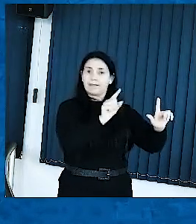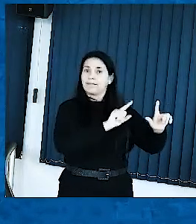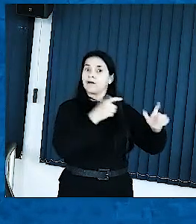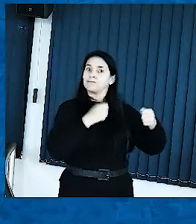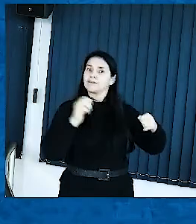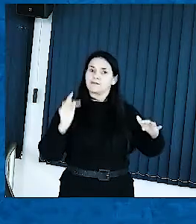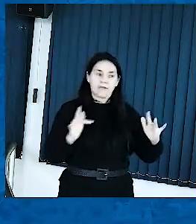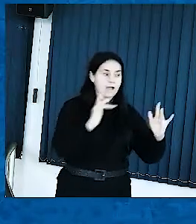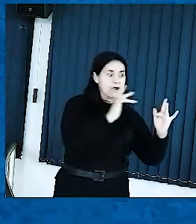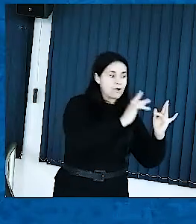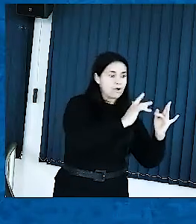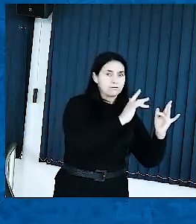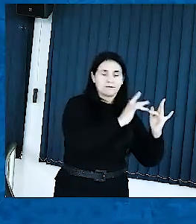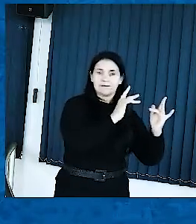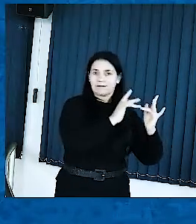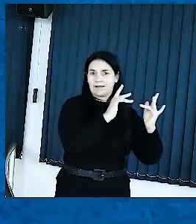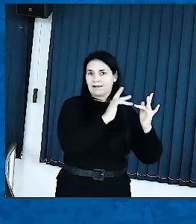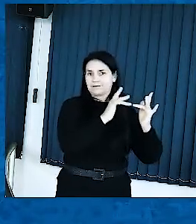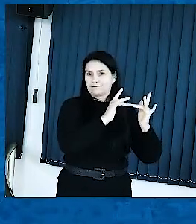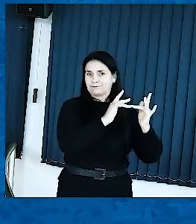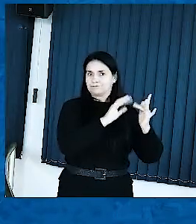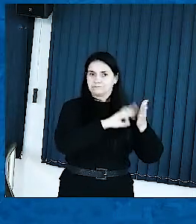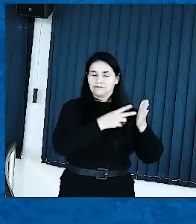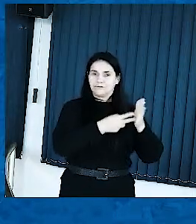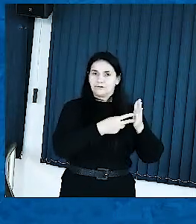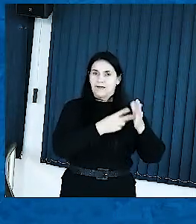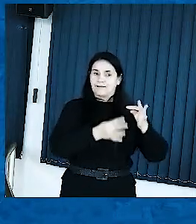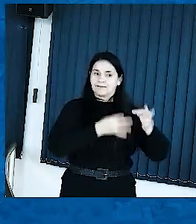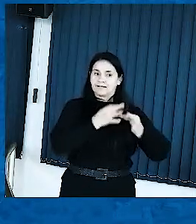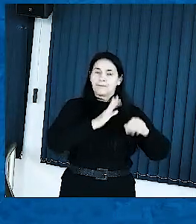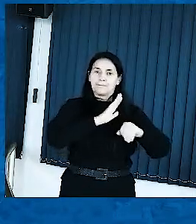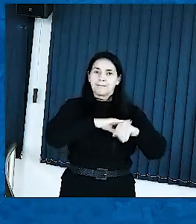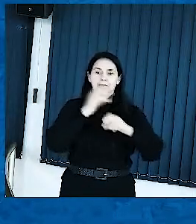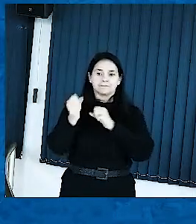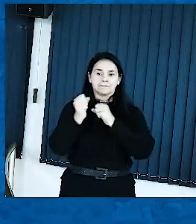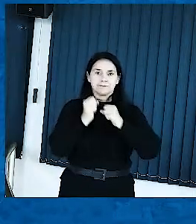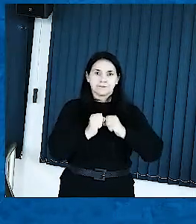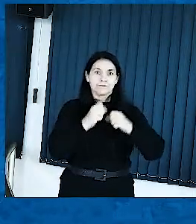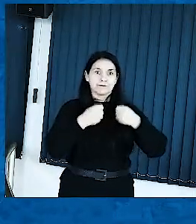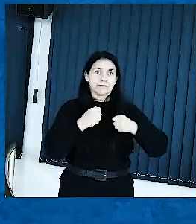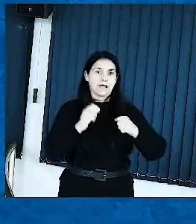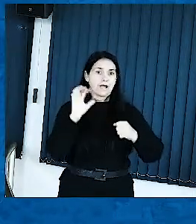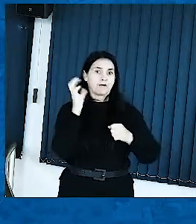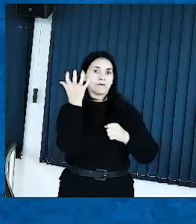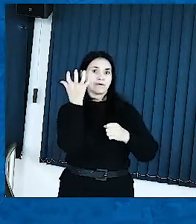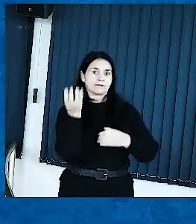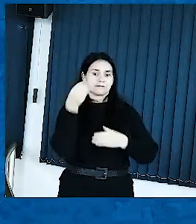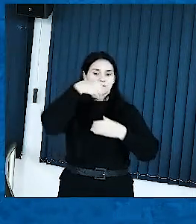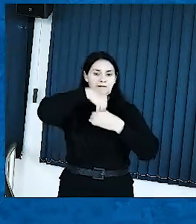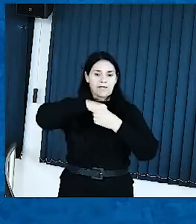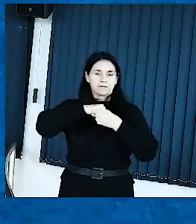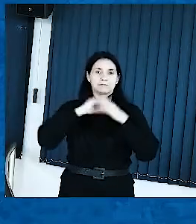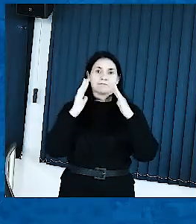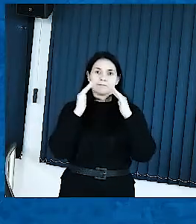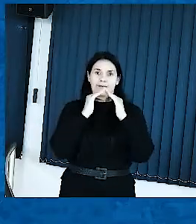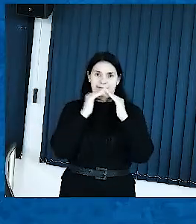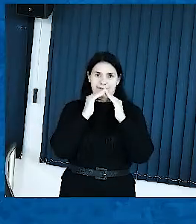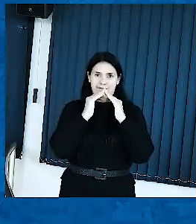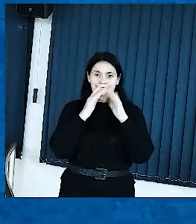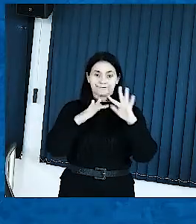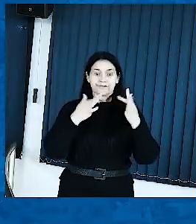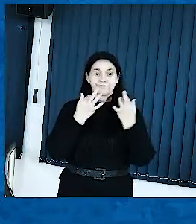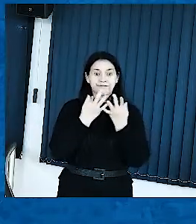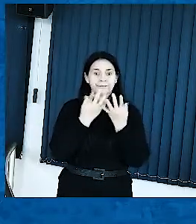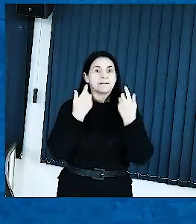terapia mais poderosa continua acontecendo dentro de casa. E outra coisa que a família